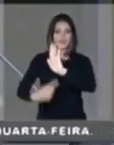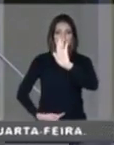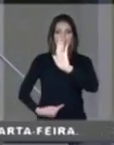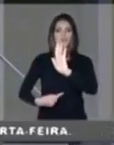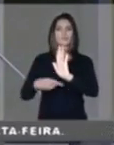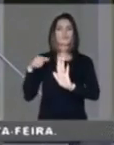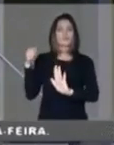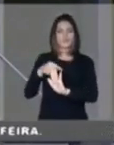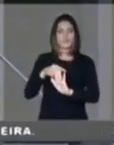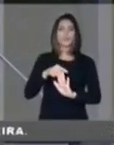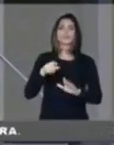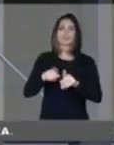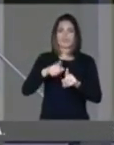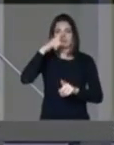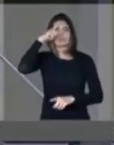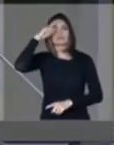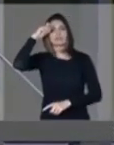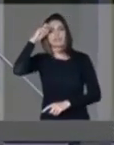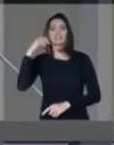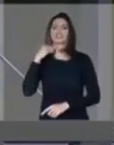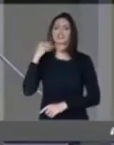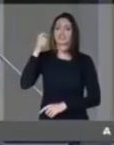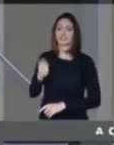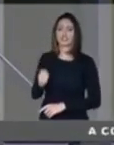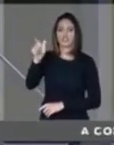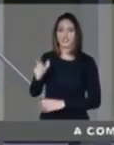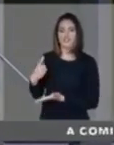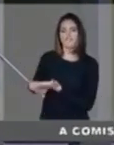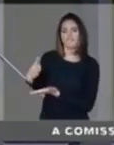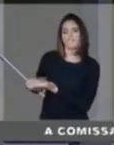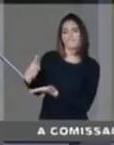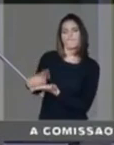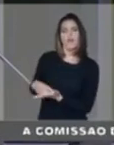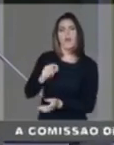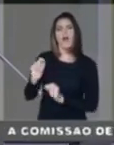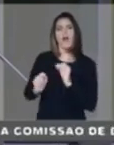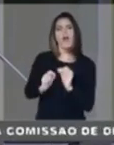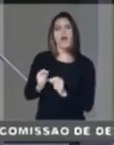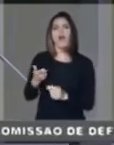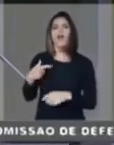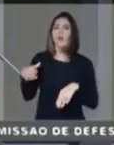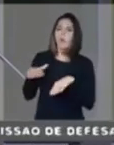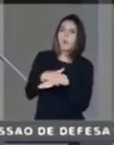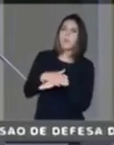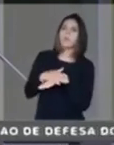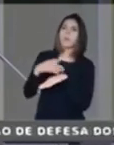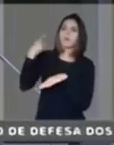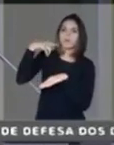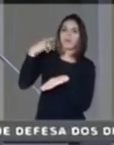veto também ao Sérgio Moro, um juiz parcial que agora virou capacho e